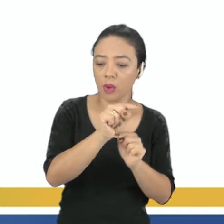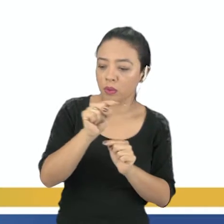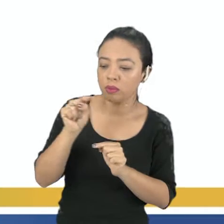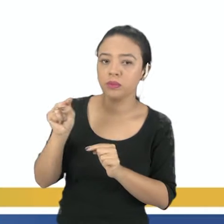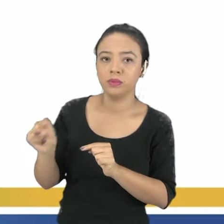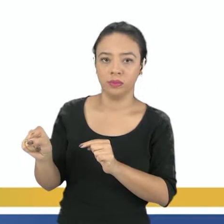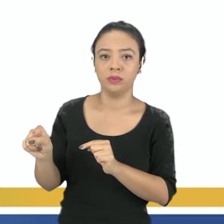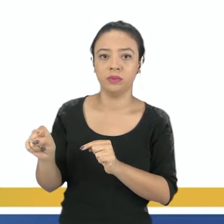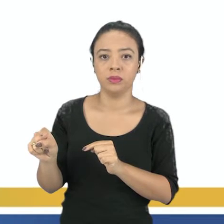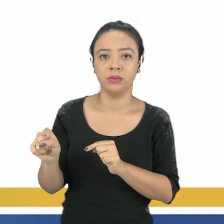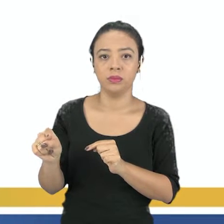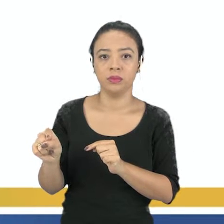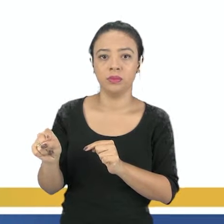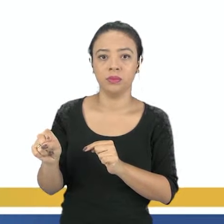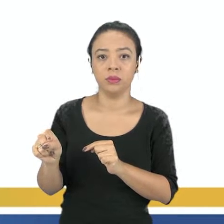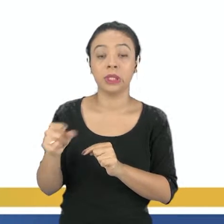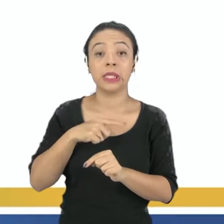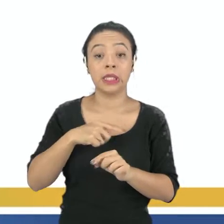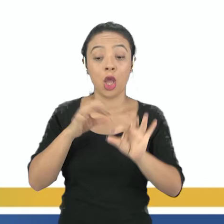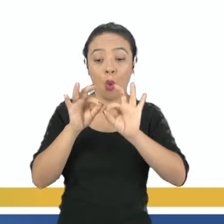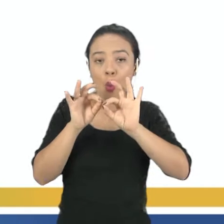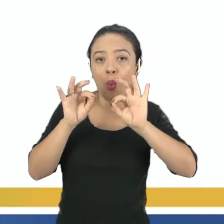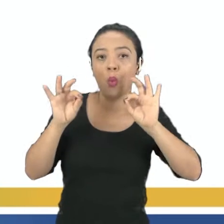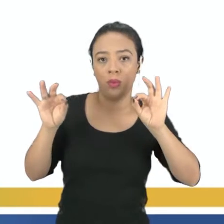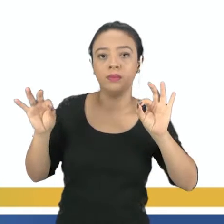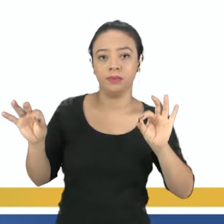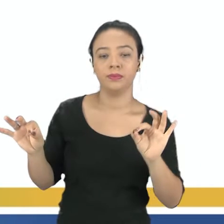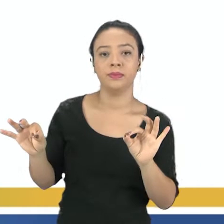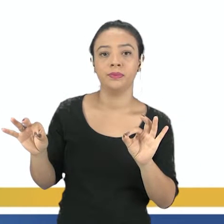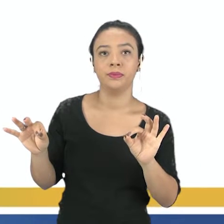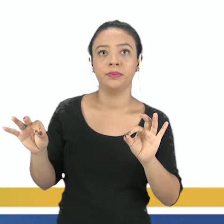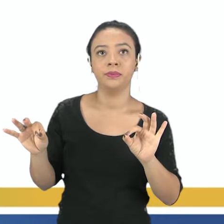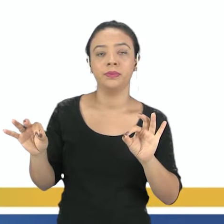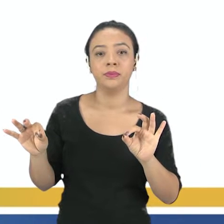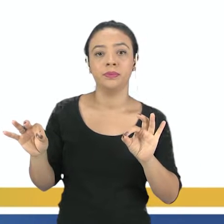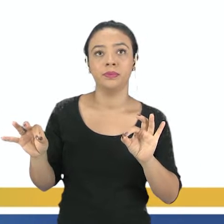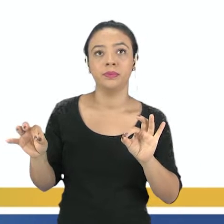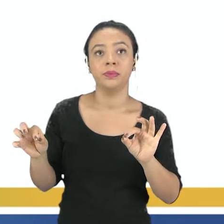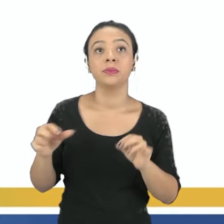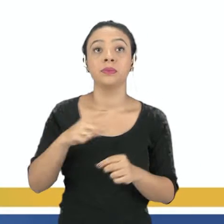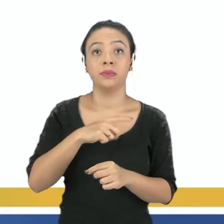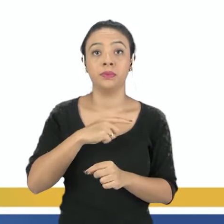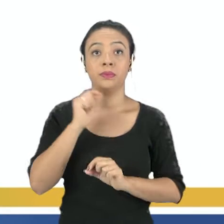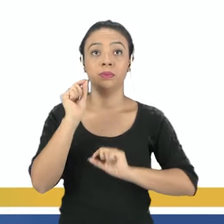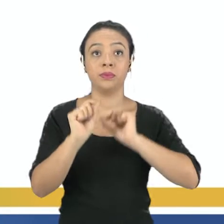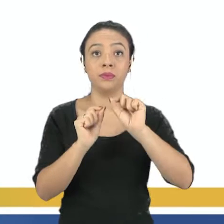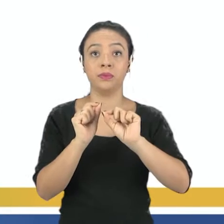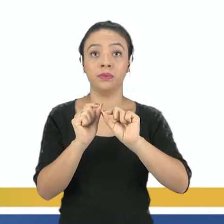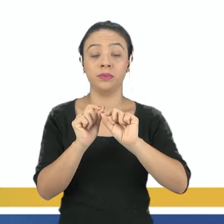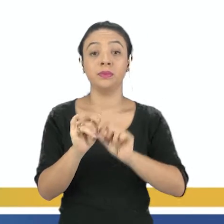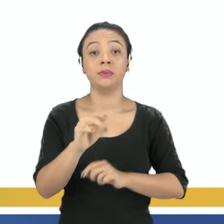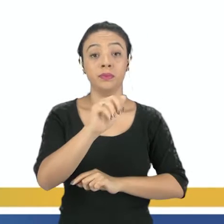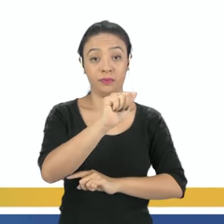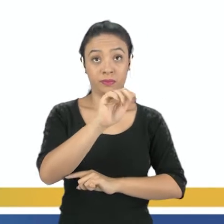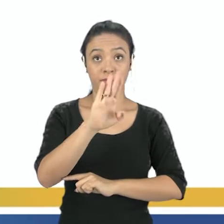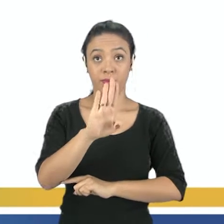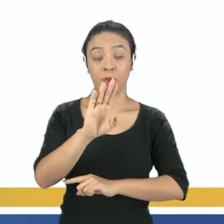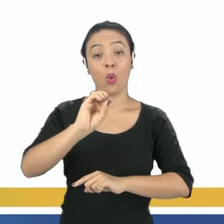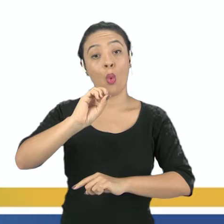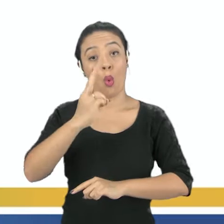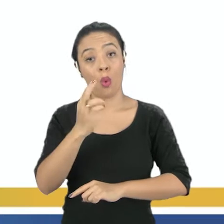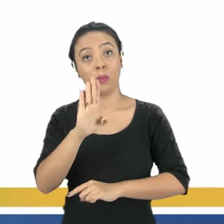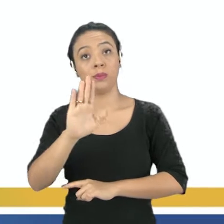seus extremos né com uma linha por cima delas né E aí nós temos o segmento de reta B